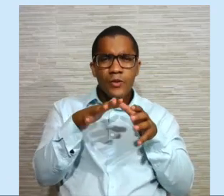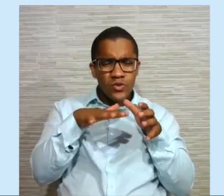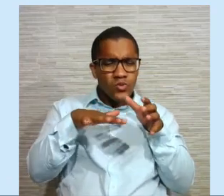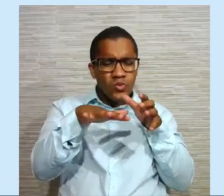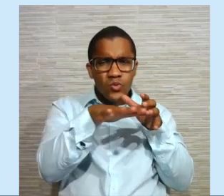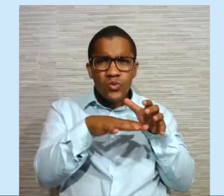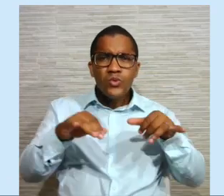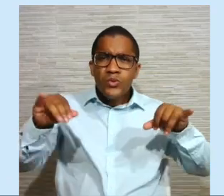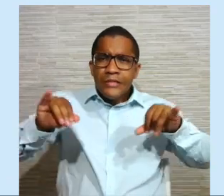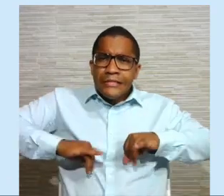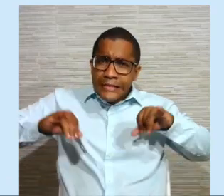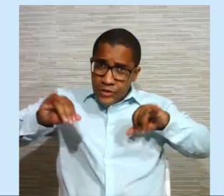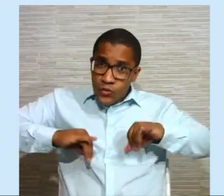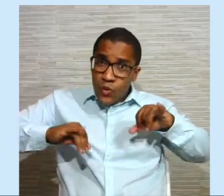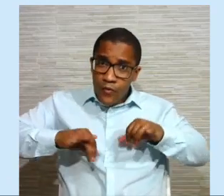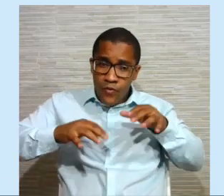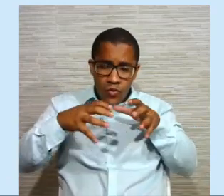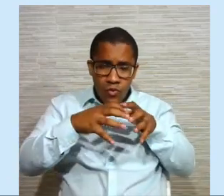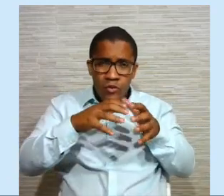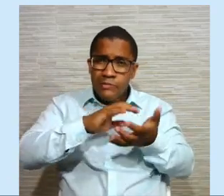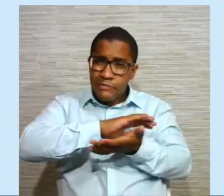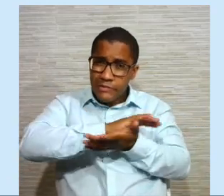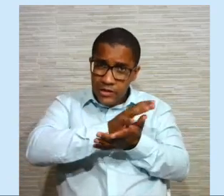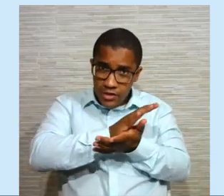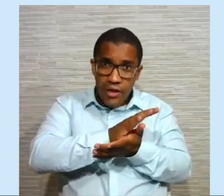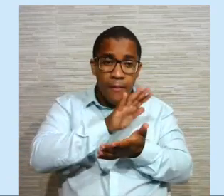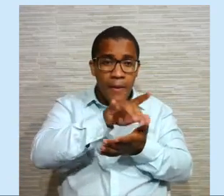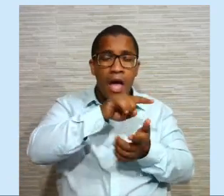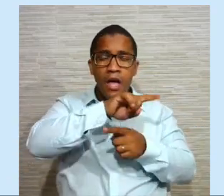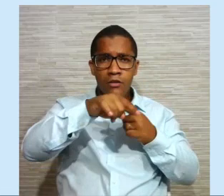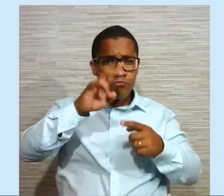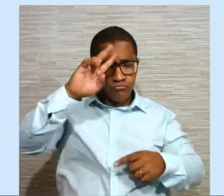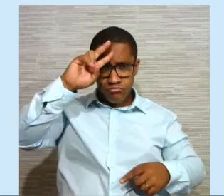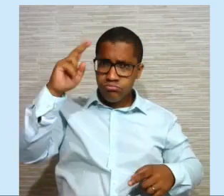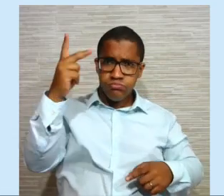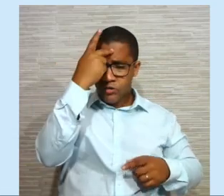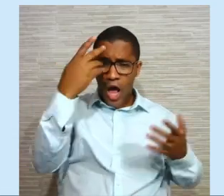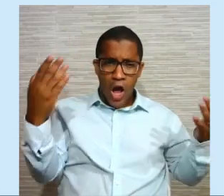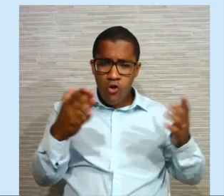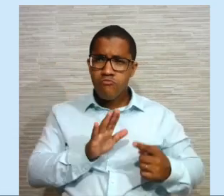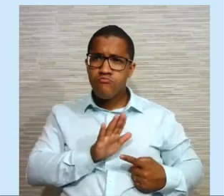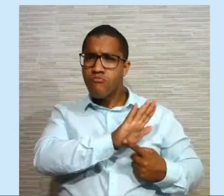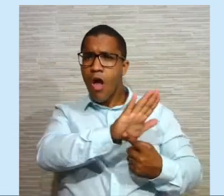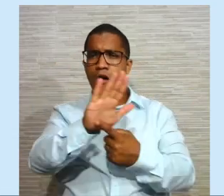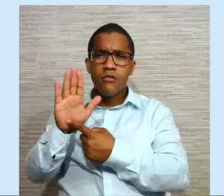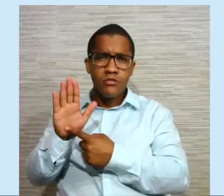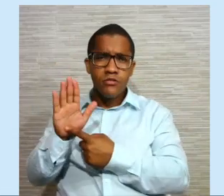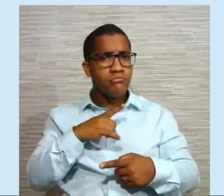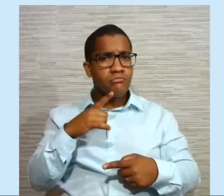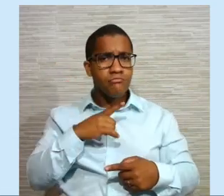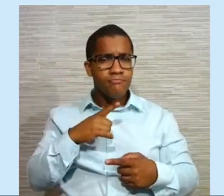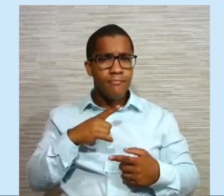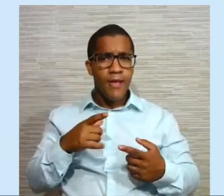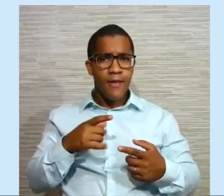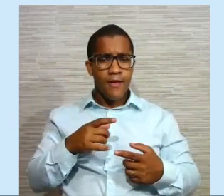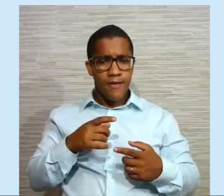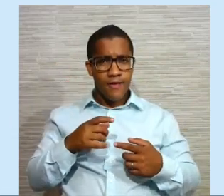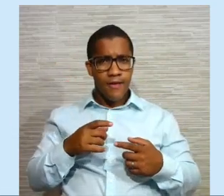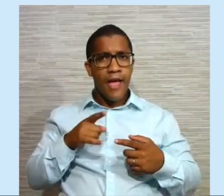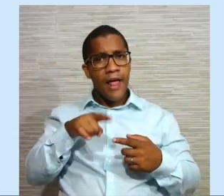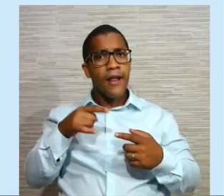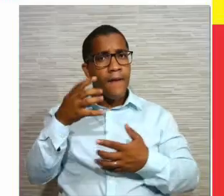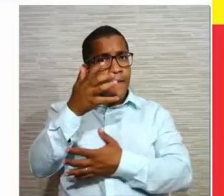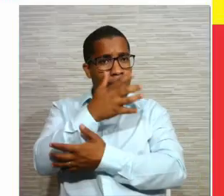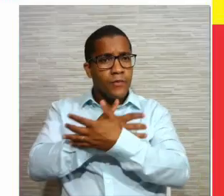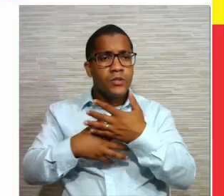minoria ruidosa que começou a se rebelar, a se mostrar mesmo, através também da música.